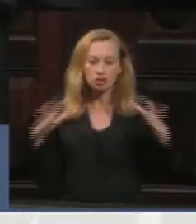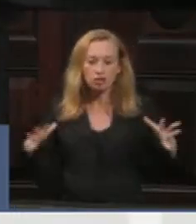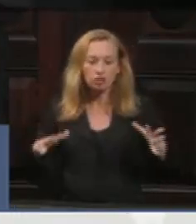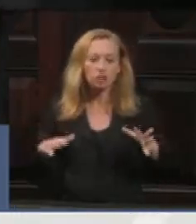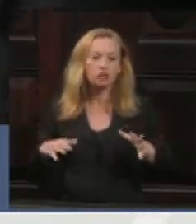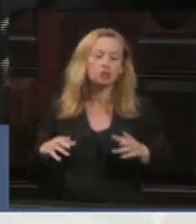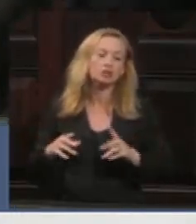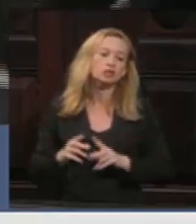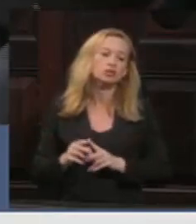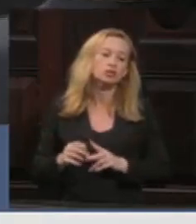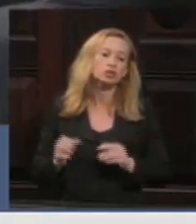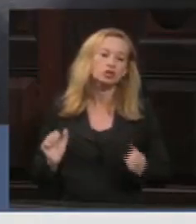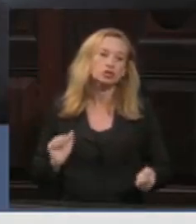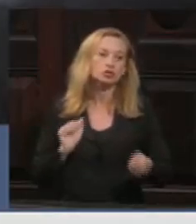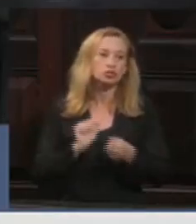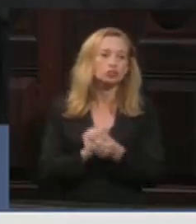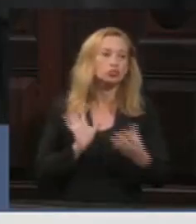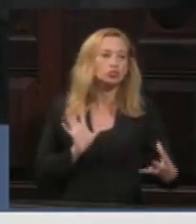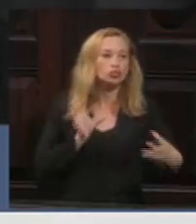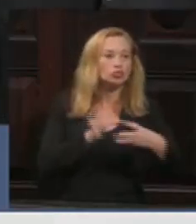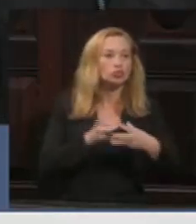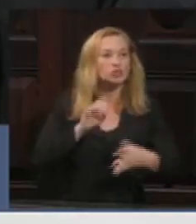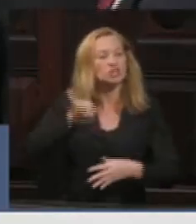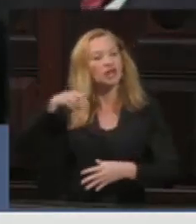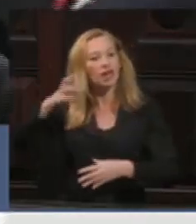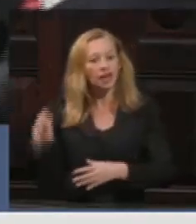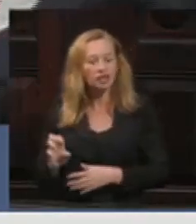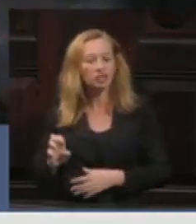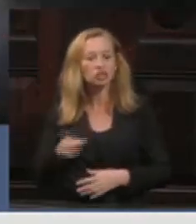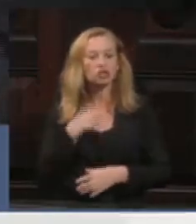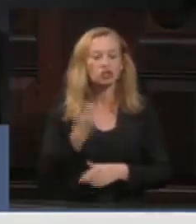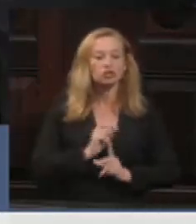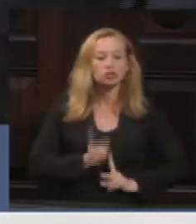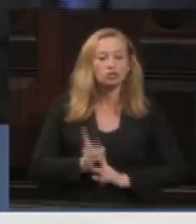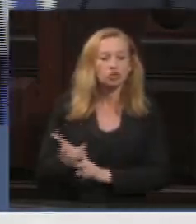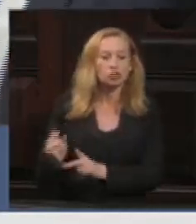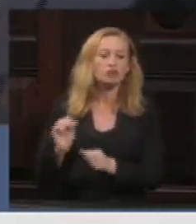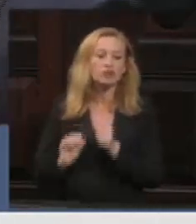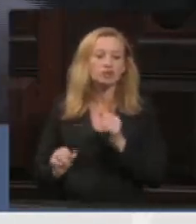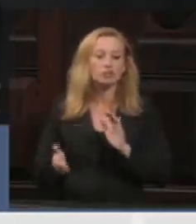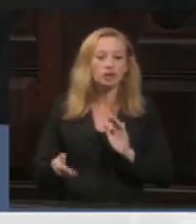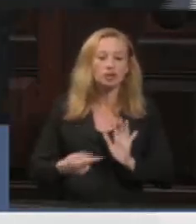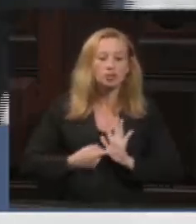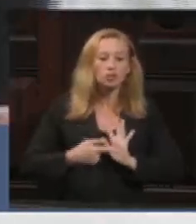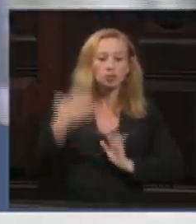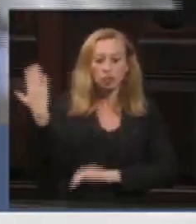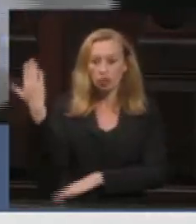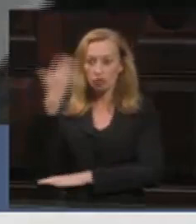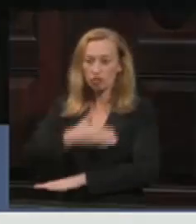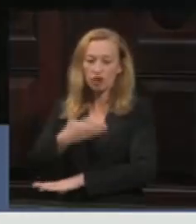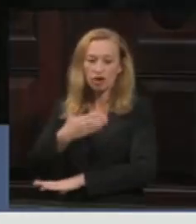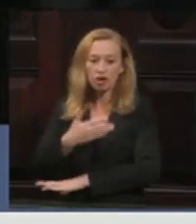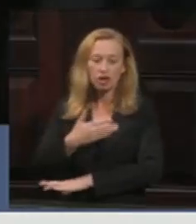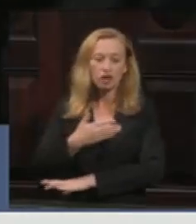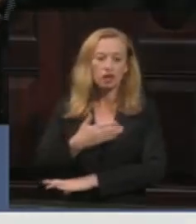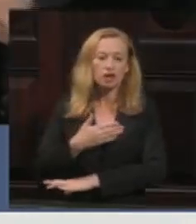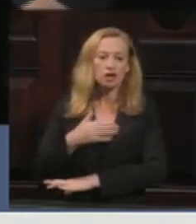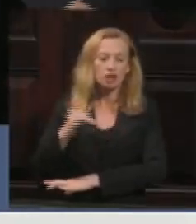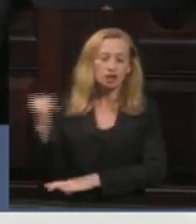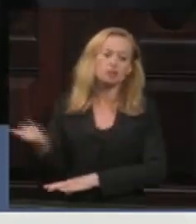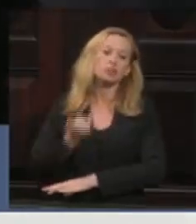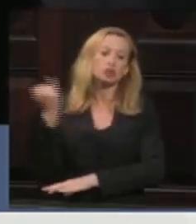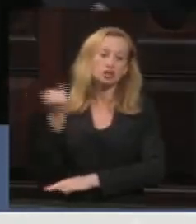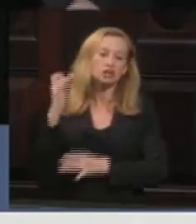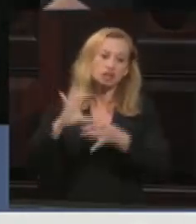conjunto da comunidade do CCERJ, e assim vamos continuar fazendo para aprovar e consolidar CCERJ e